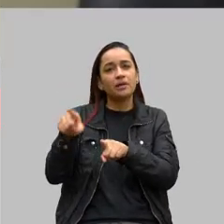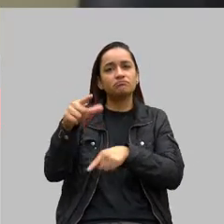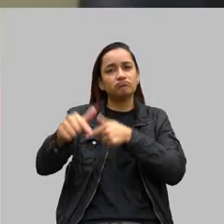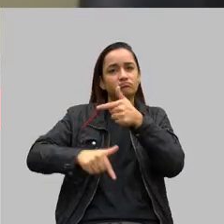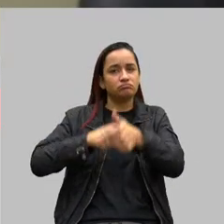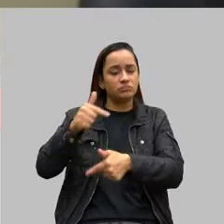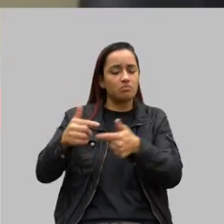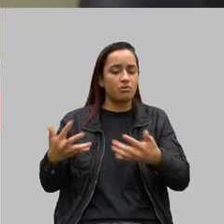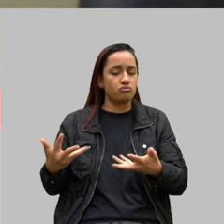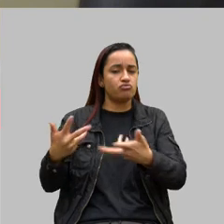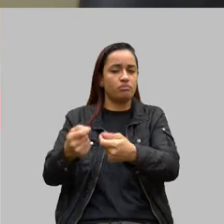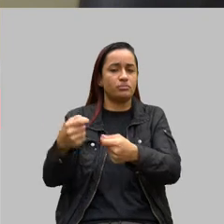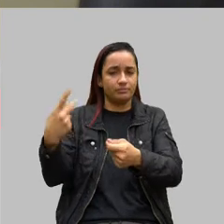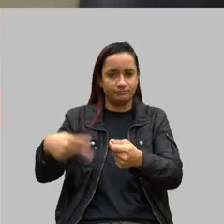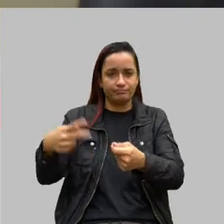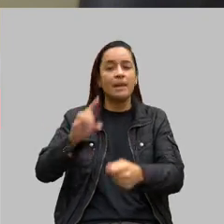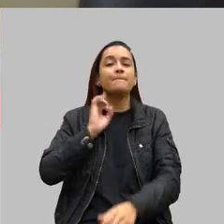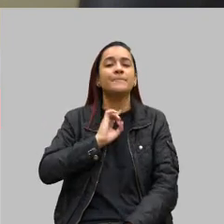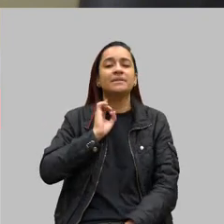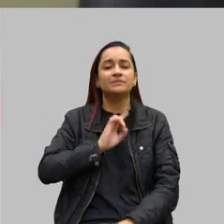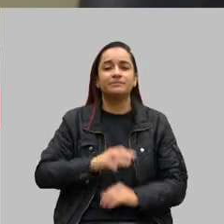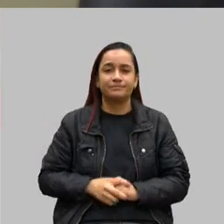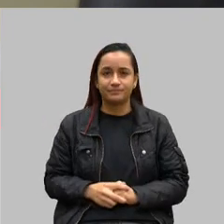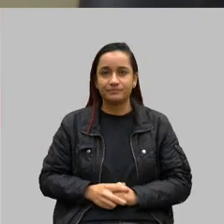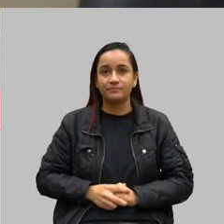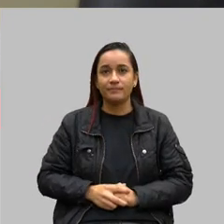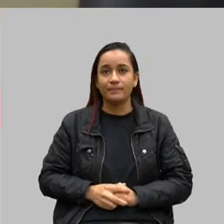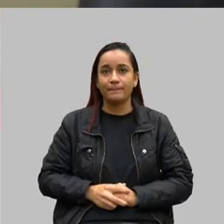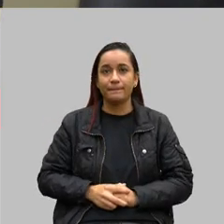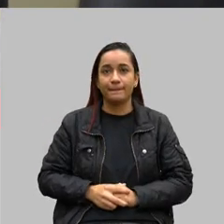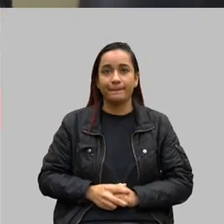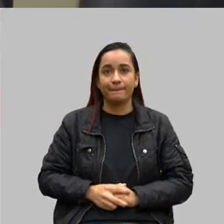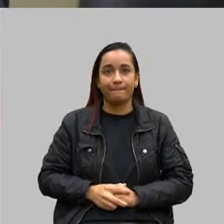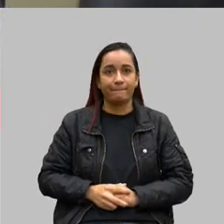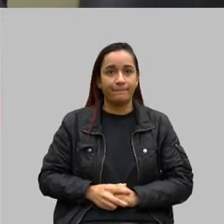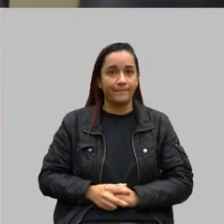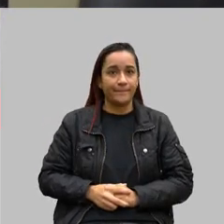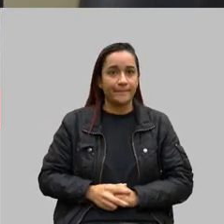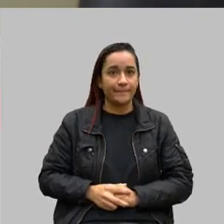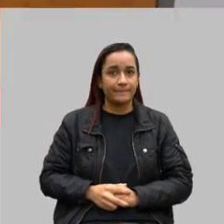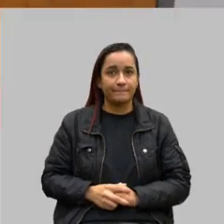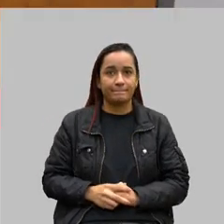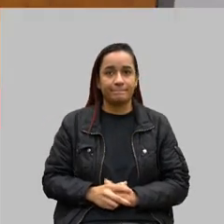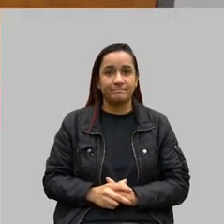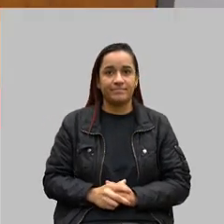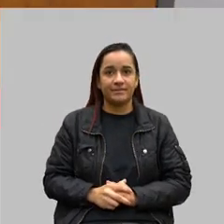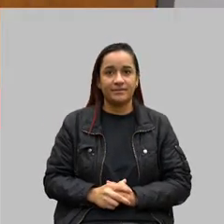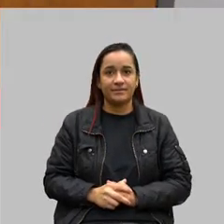aí para nossa Minas Gerais agora passo